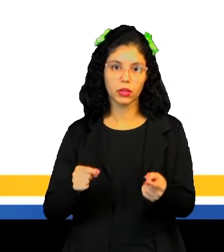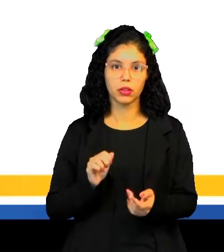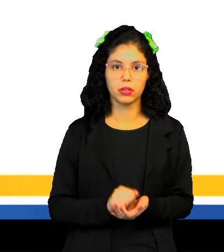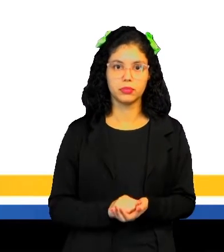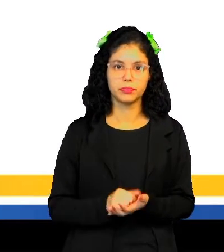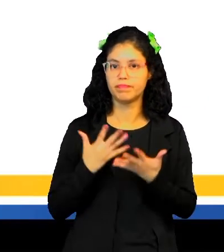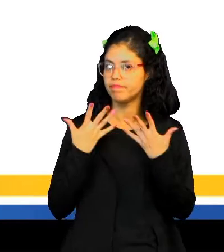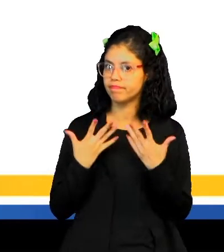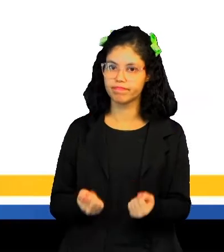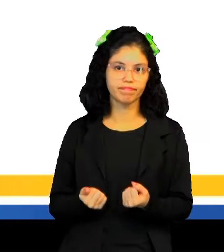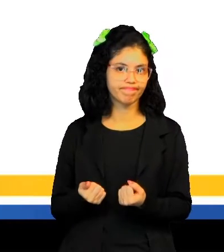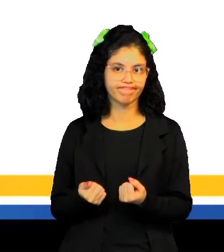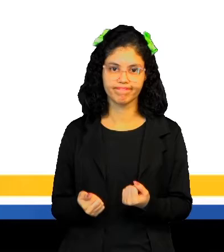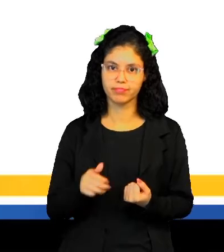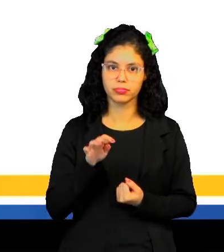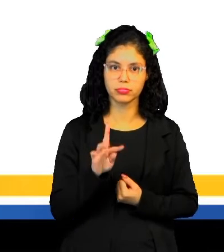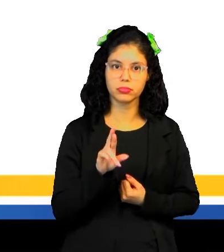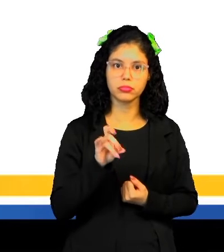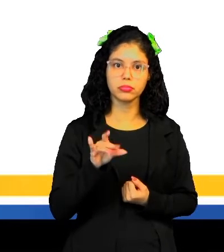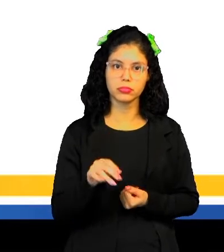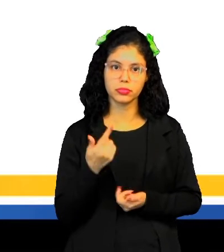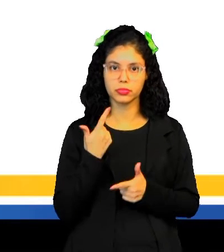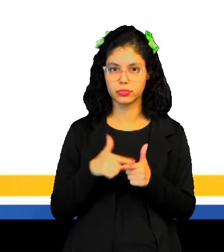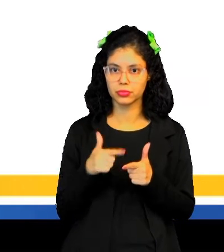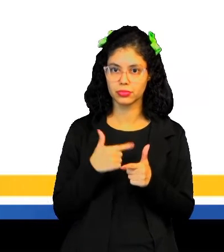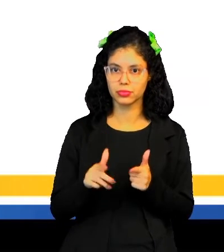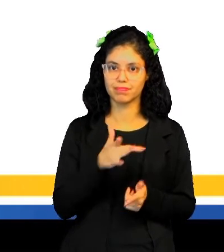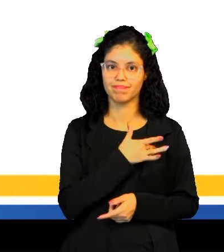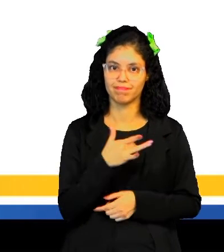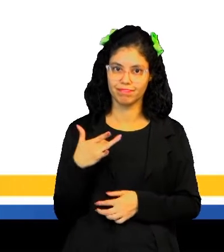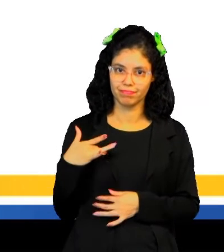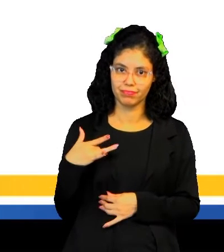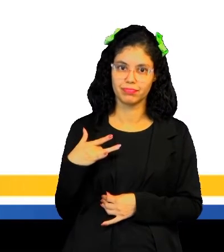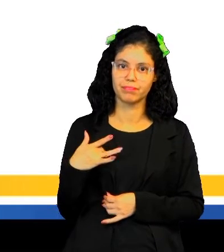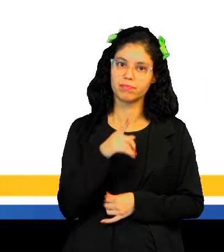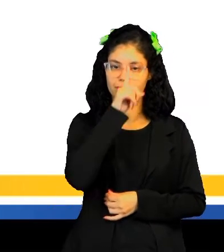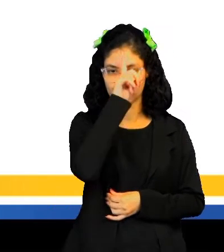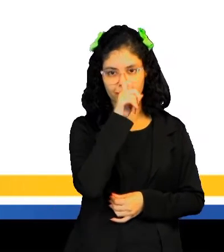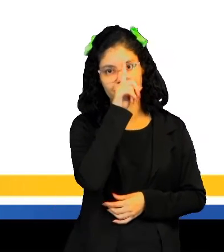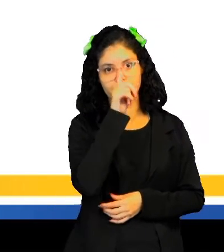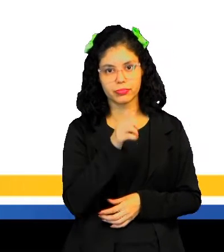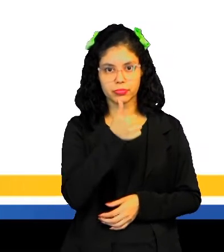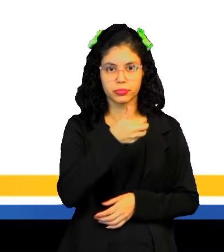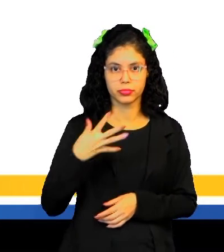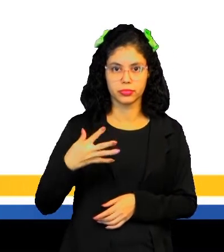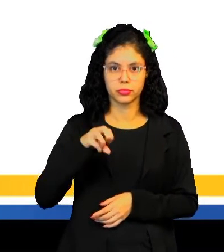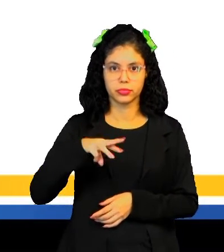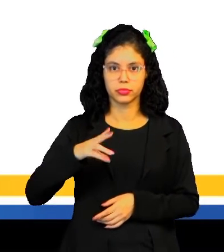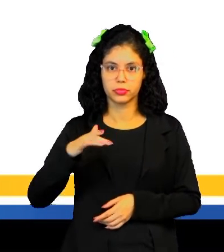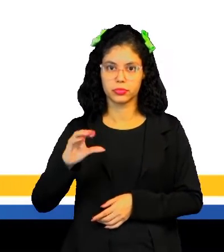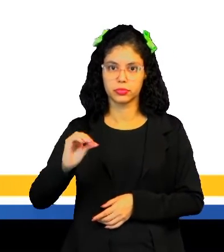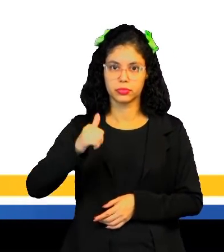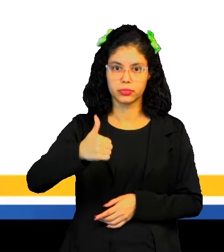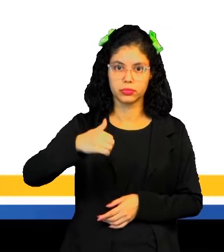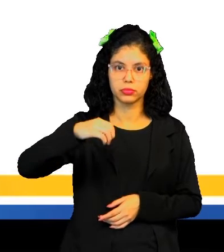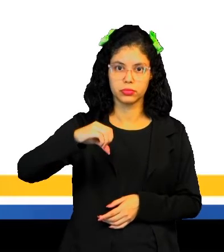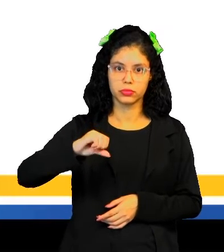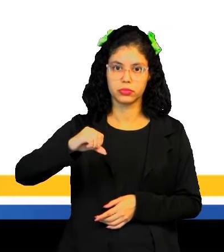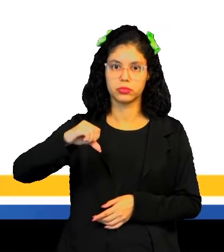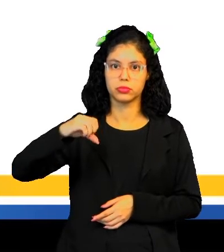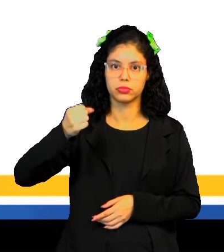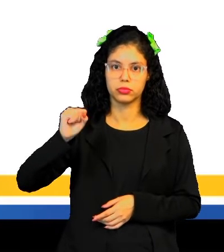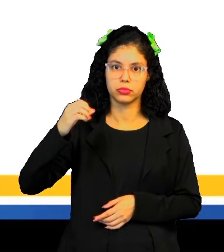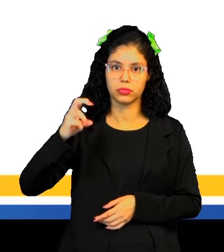Tancredo acaba não assumindo, né? Ele teve um problema de saúde, né? Foi hospitalizado em 14 de março de